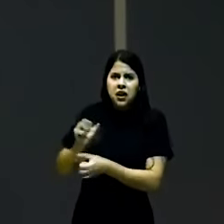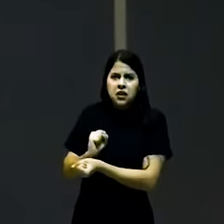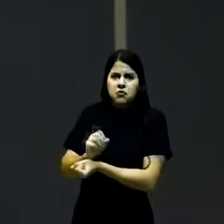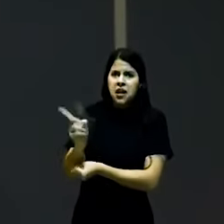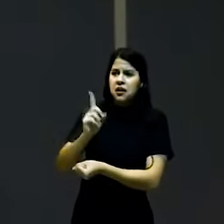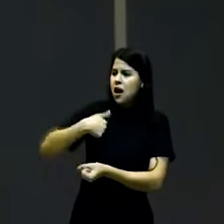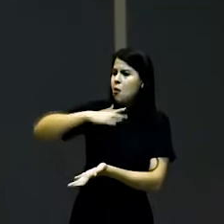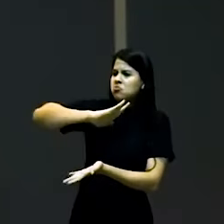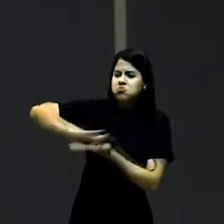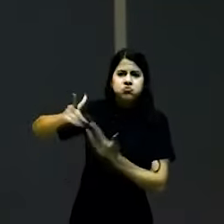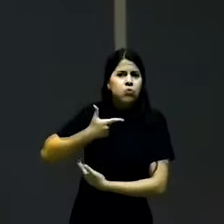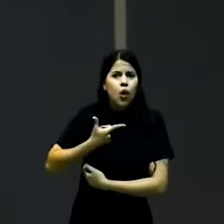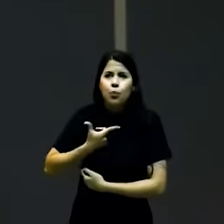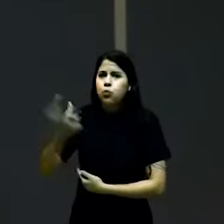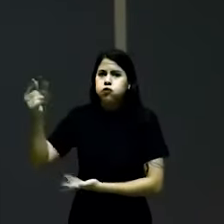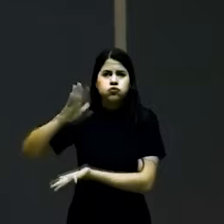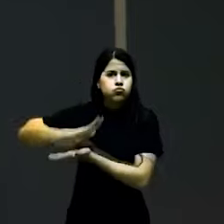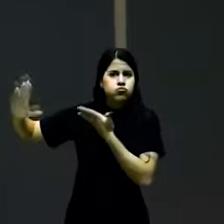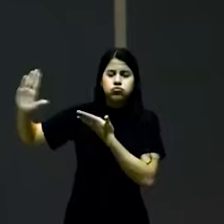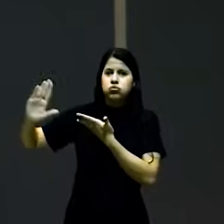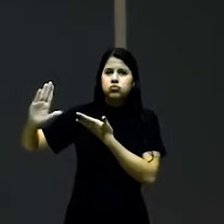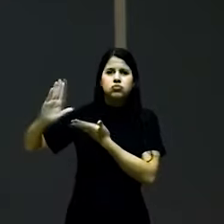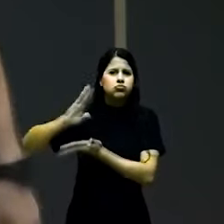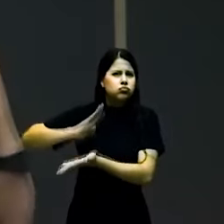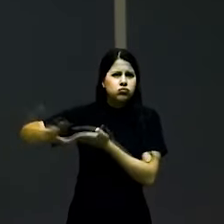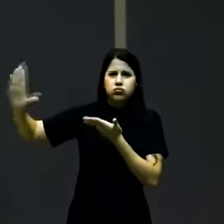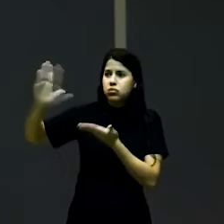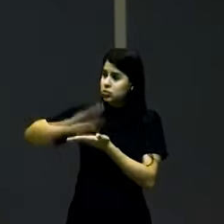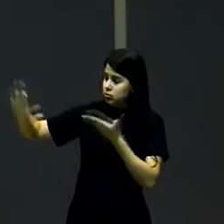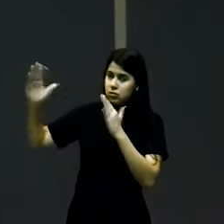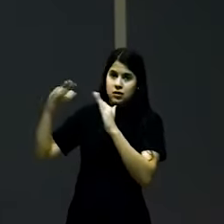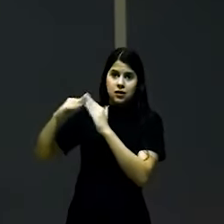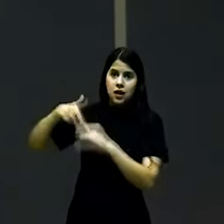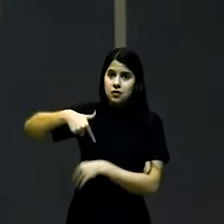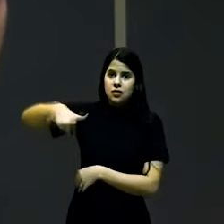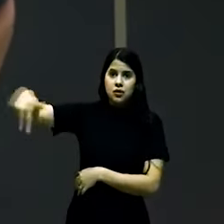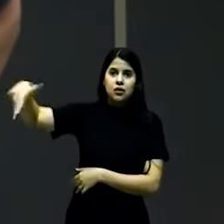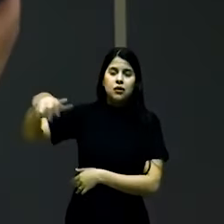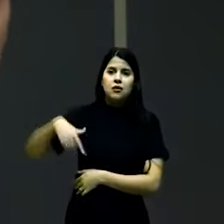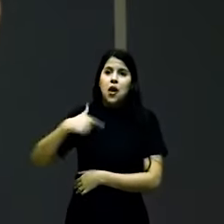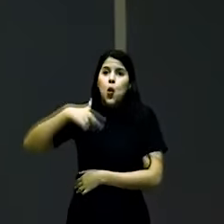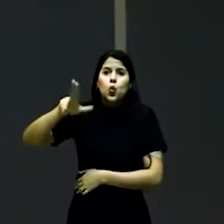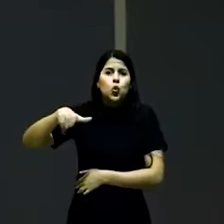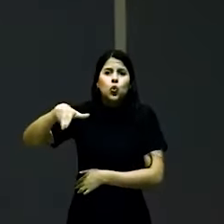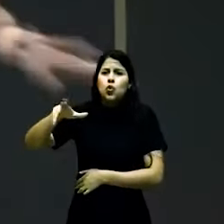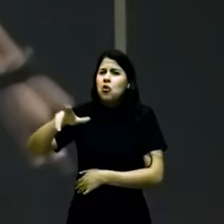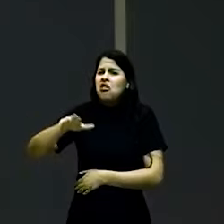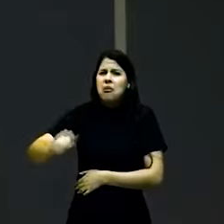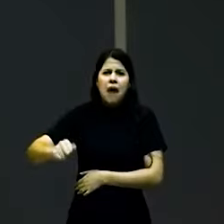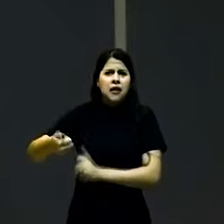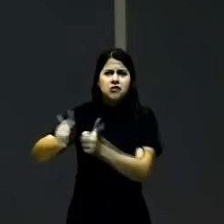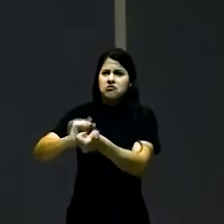Não sei, quando eu vi eu estava lá fora do ginásio, quando eu vi eu estava indo para minha casa. Não joguei mais nenhum jogo, não sei do